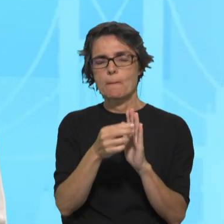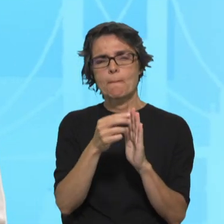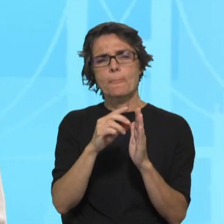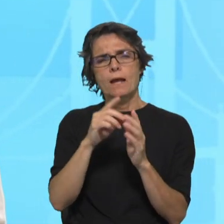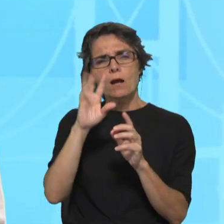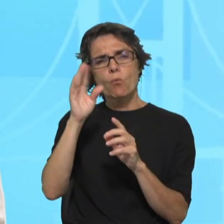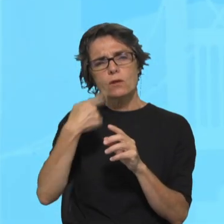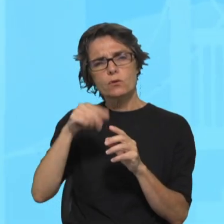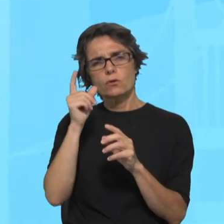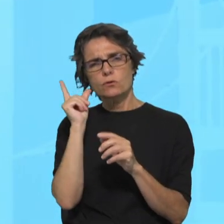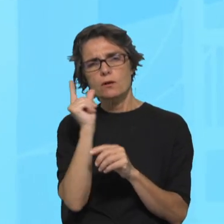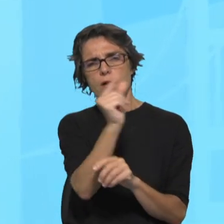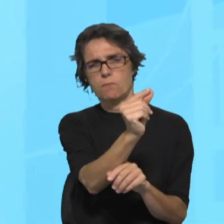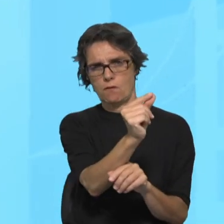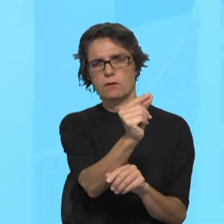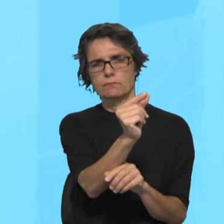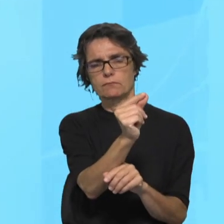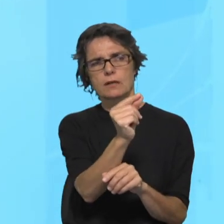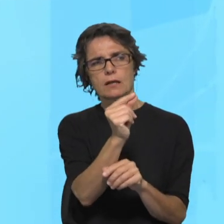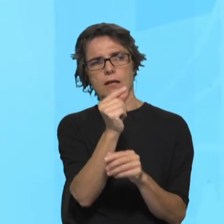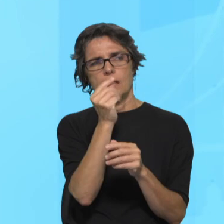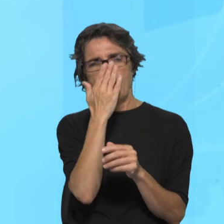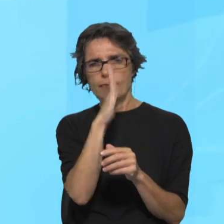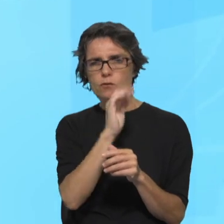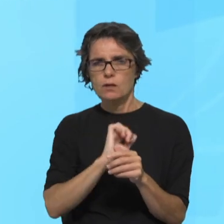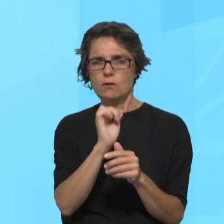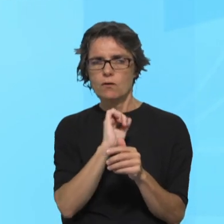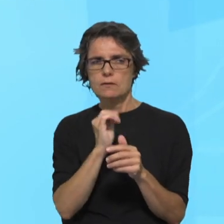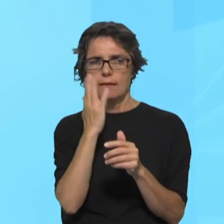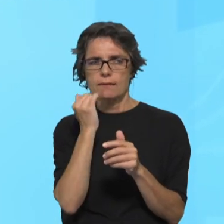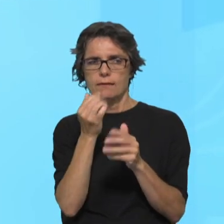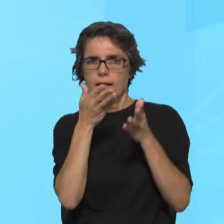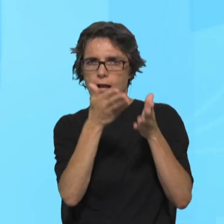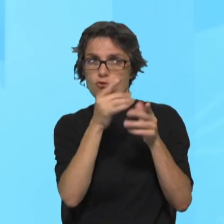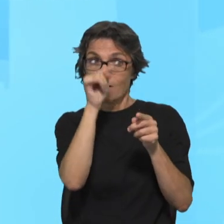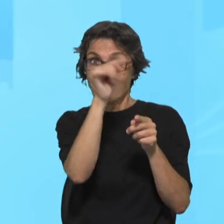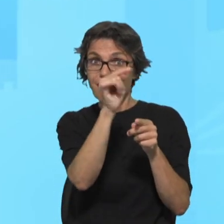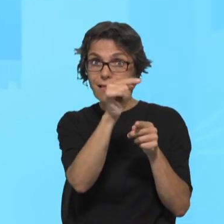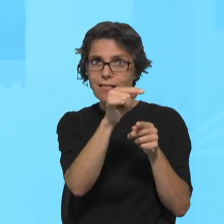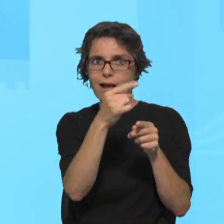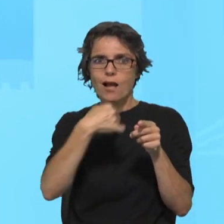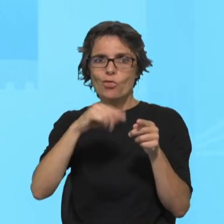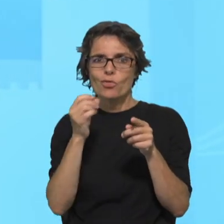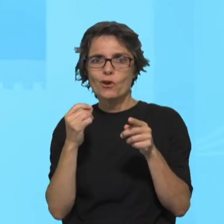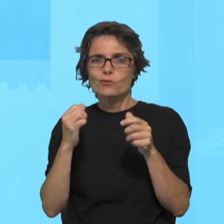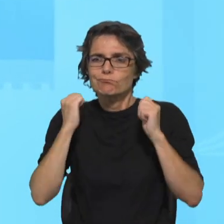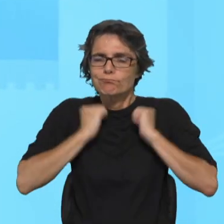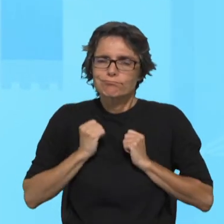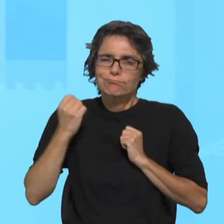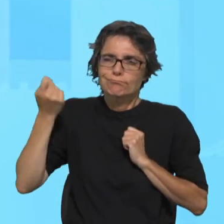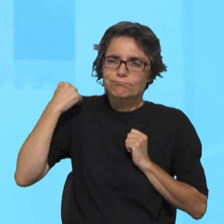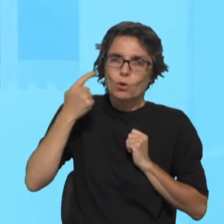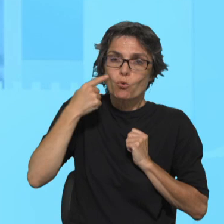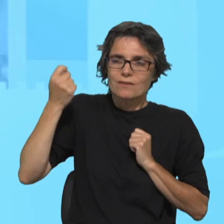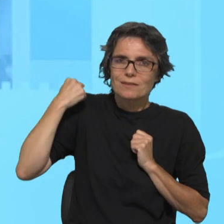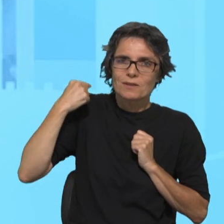partir numa atitude de ajudar as circunstâncias de vida daquelas pessoas, melhorar, ensinar, partilhar os meus conhecimentos. Mas